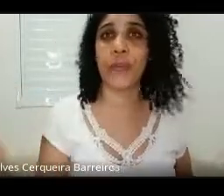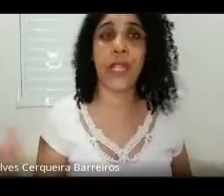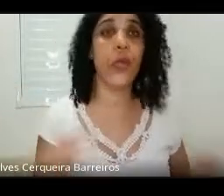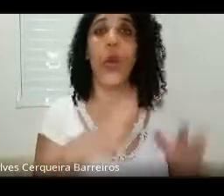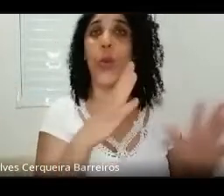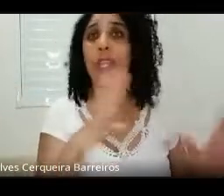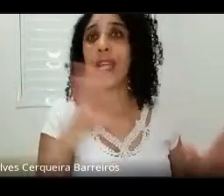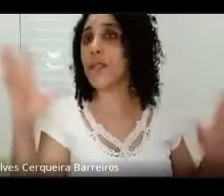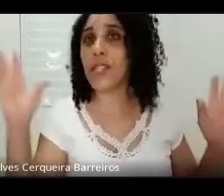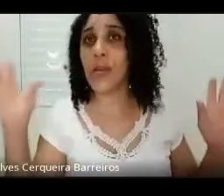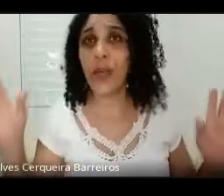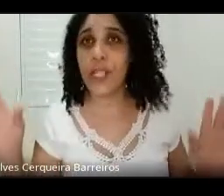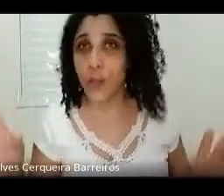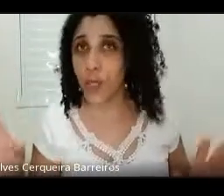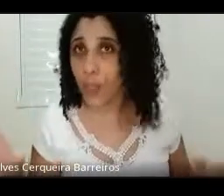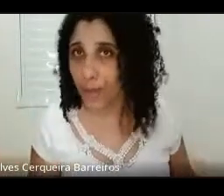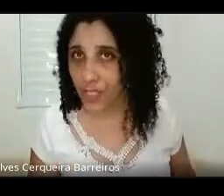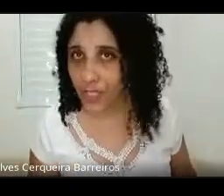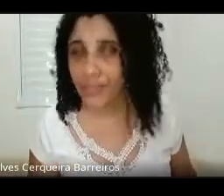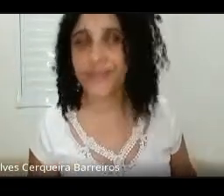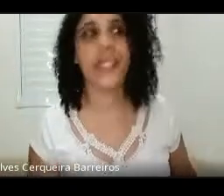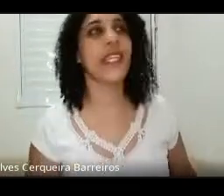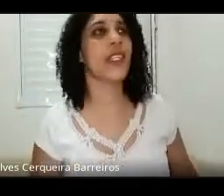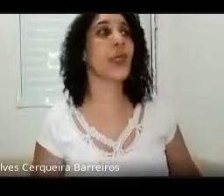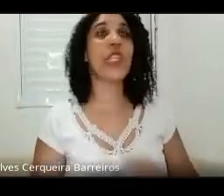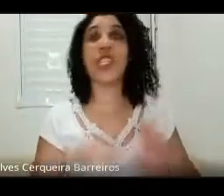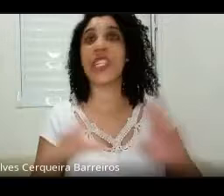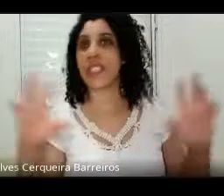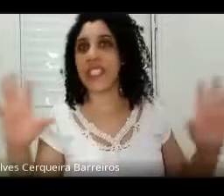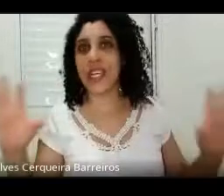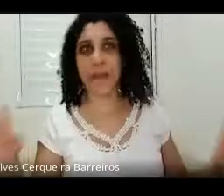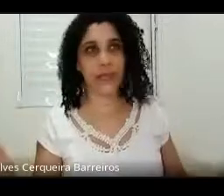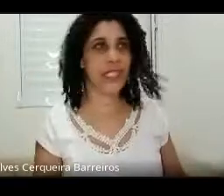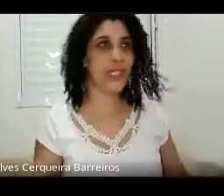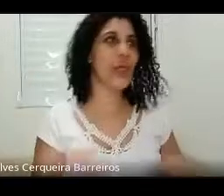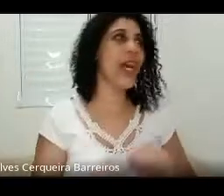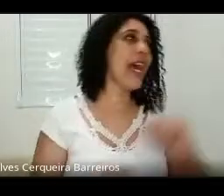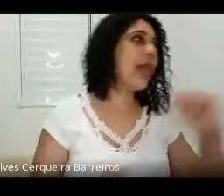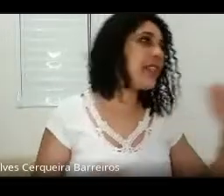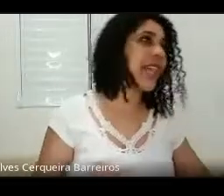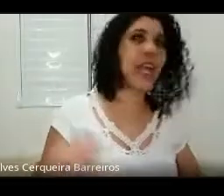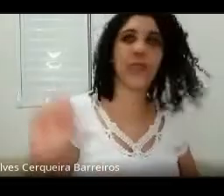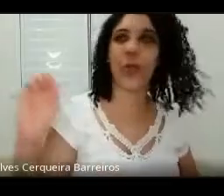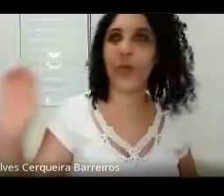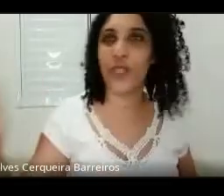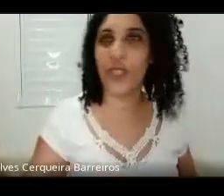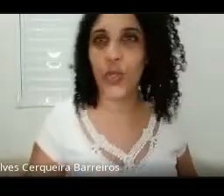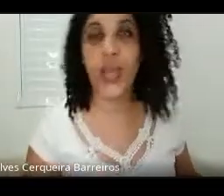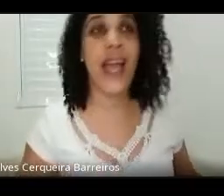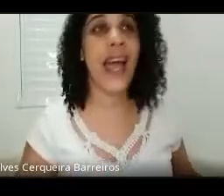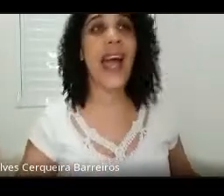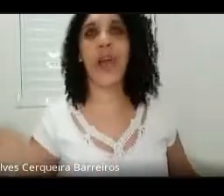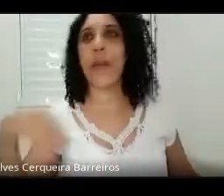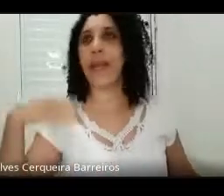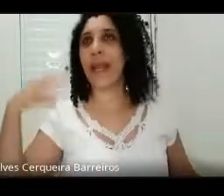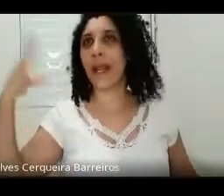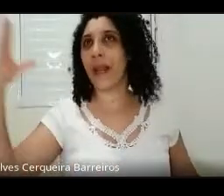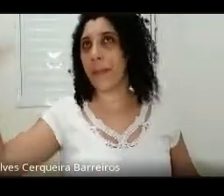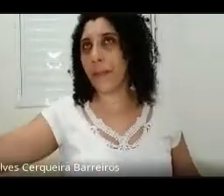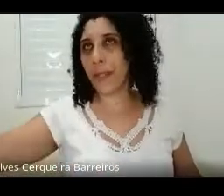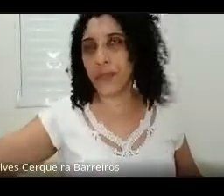uso o tempo inteiro. O intérprete não é uma enciclopédia, né? Então não adianta vocês ficarem perguntando ao intérprete ou ao professor: como